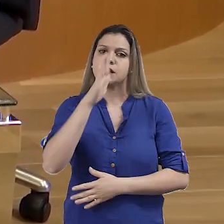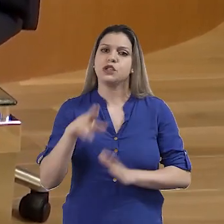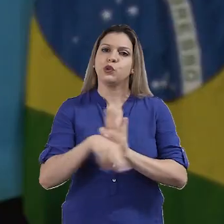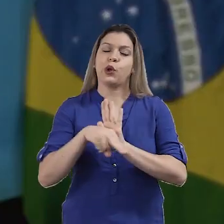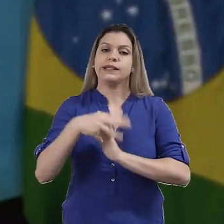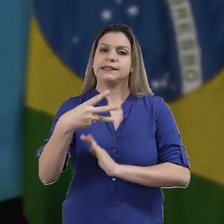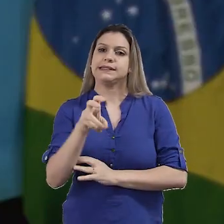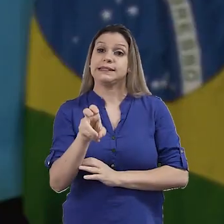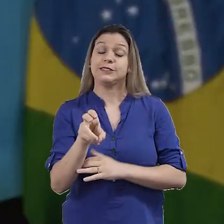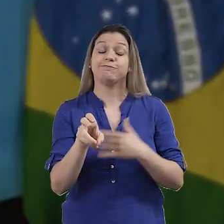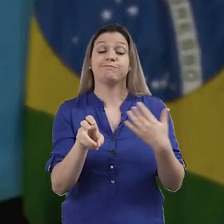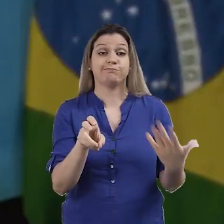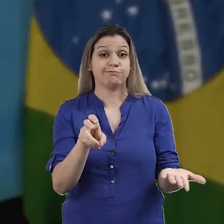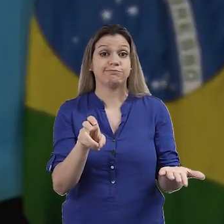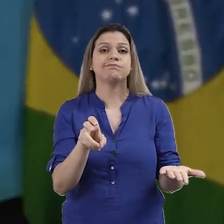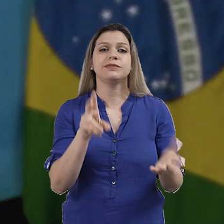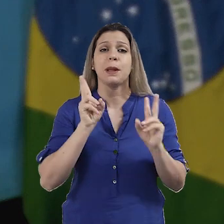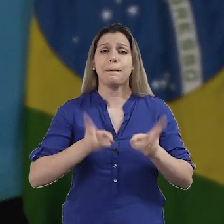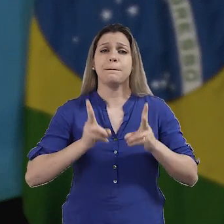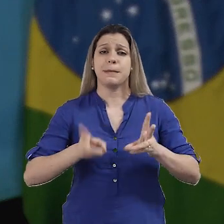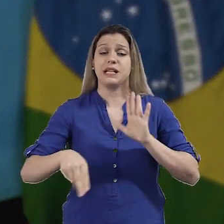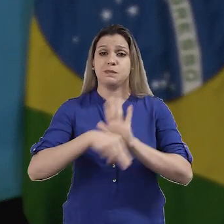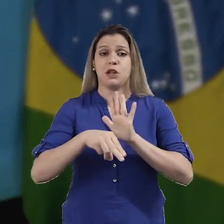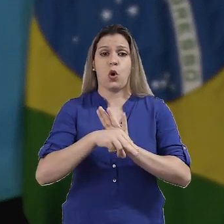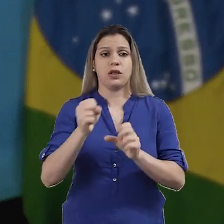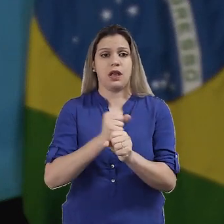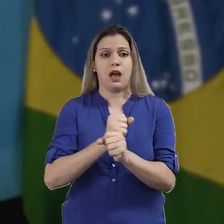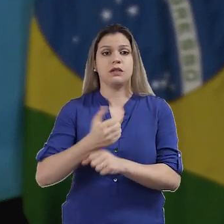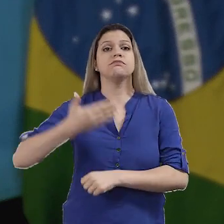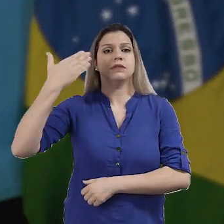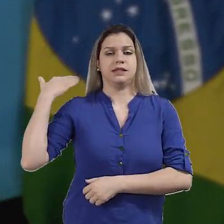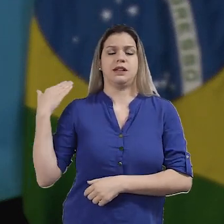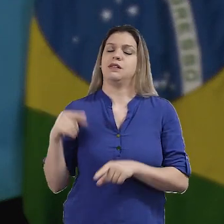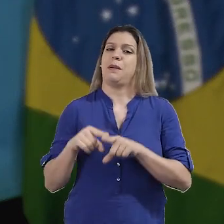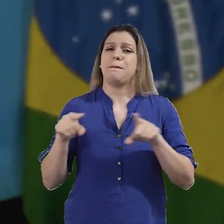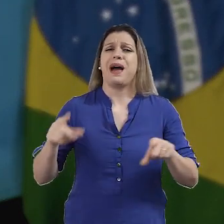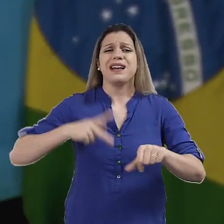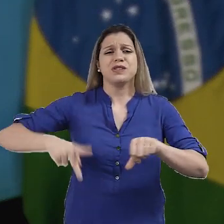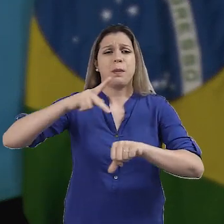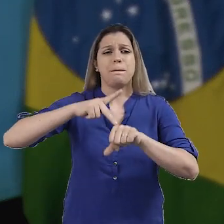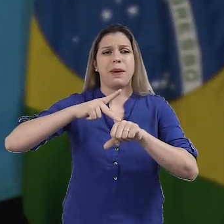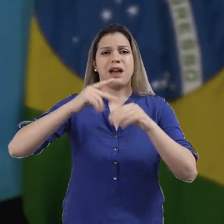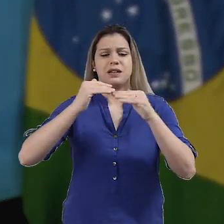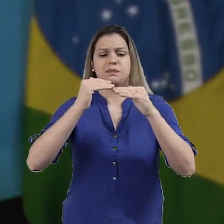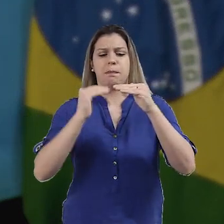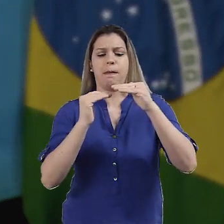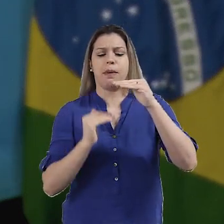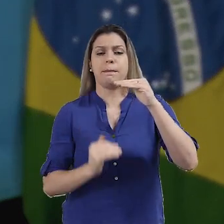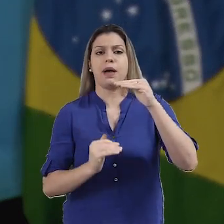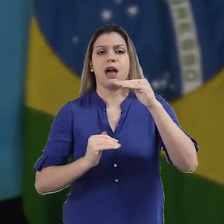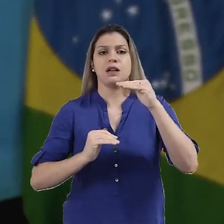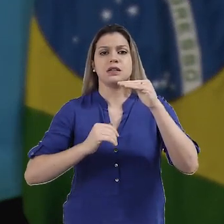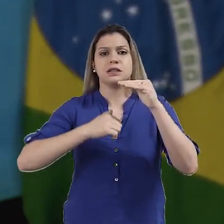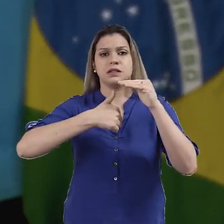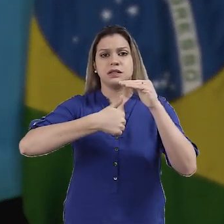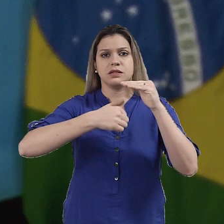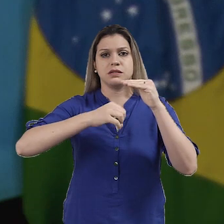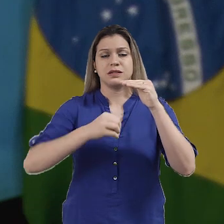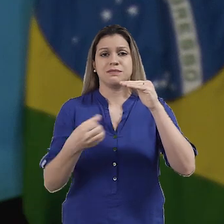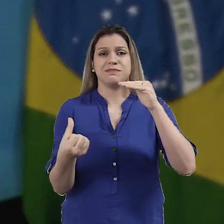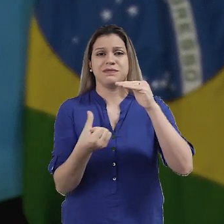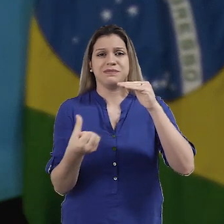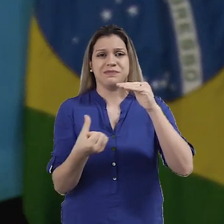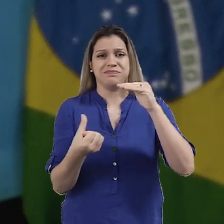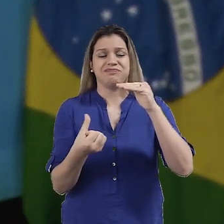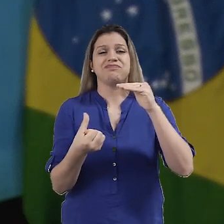nota de 35 pontos. Foi a mesma nota do ano passado, mas o país caiu para a 106ª posição,